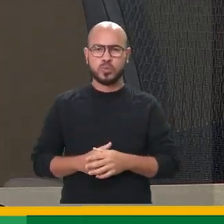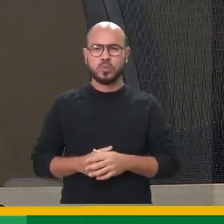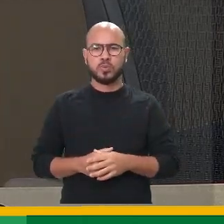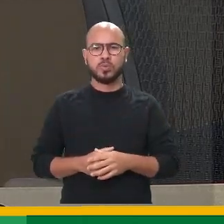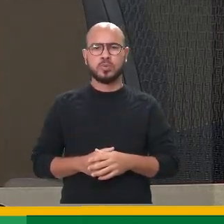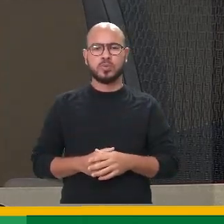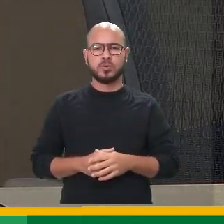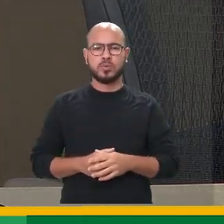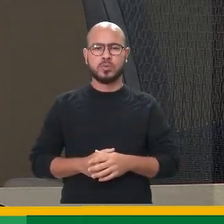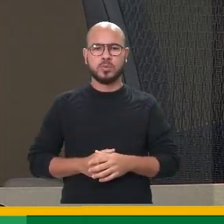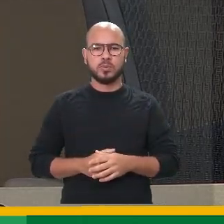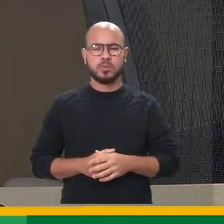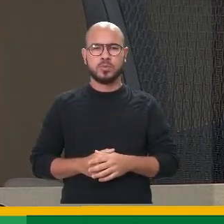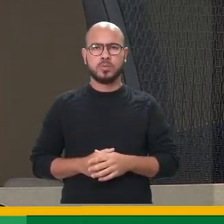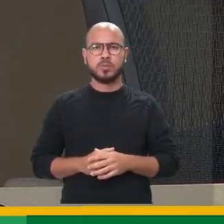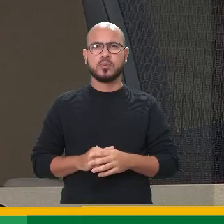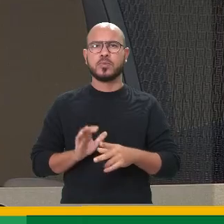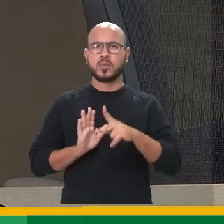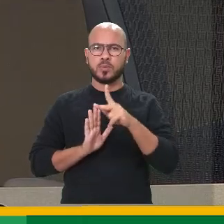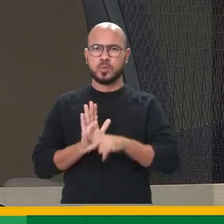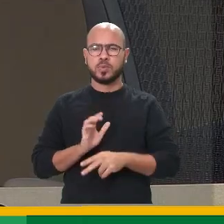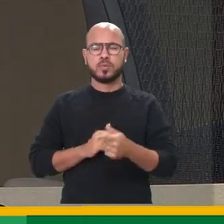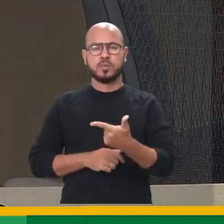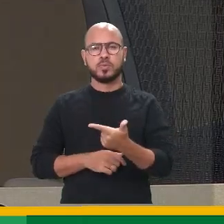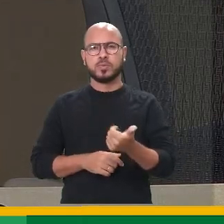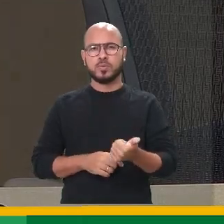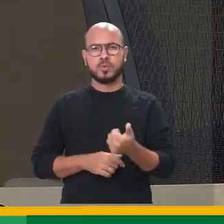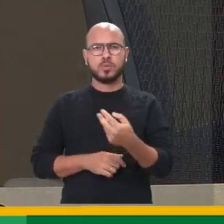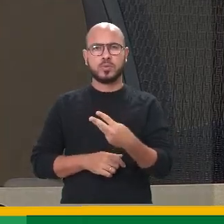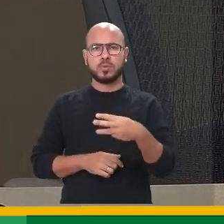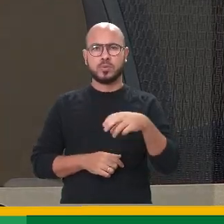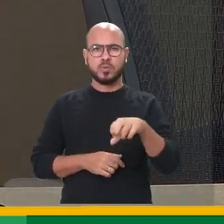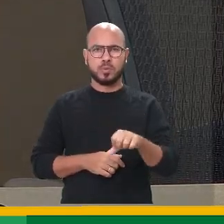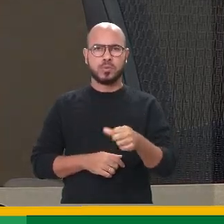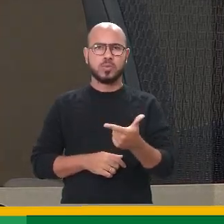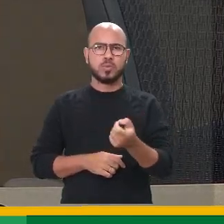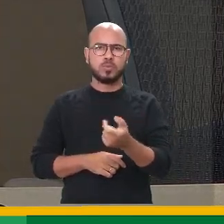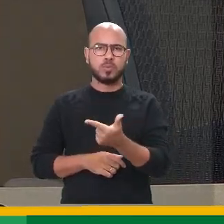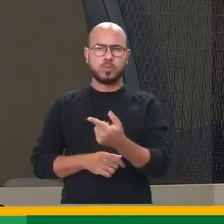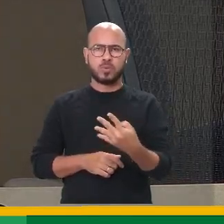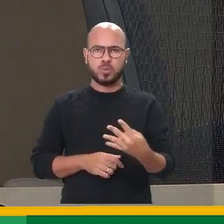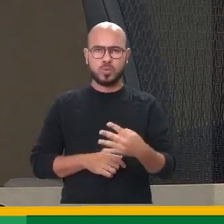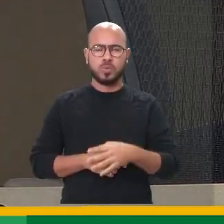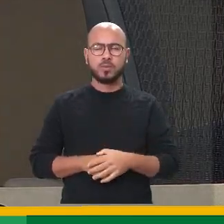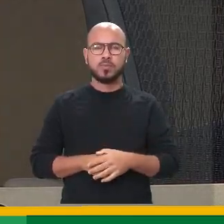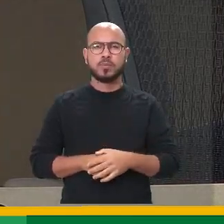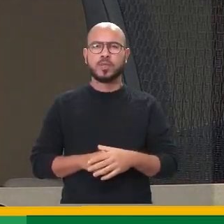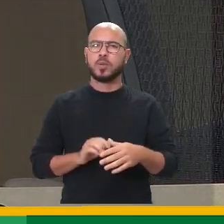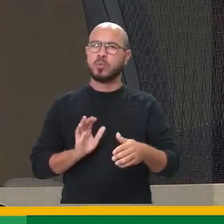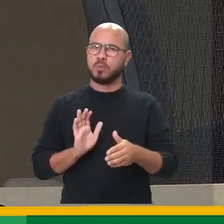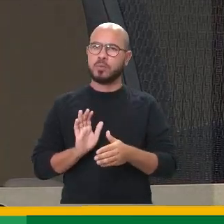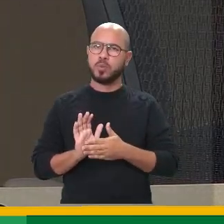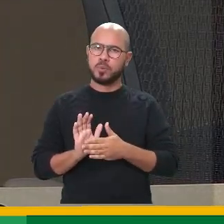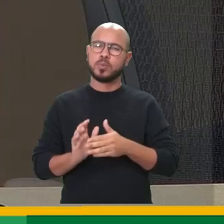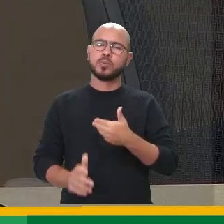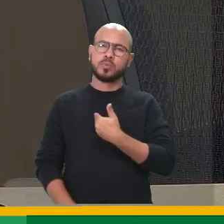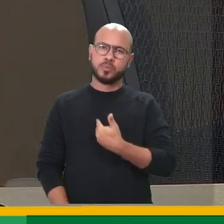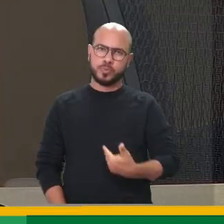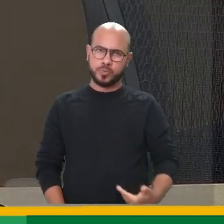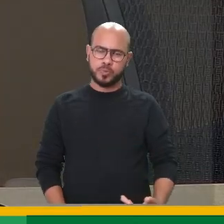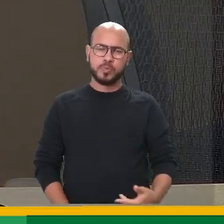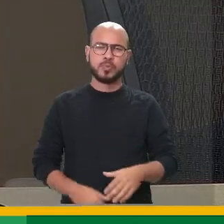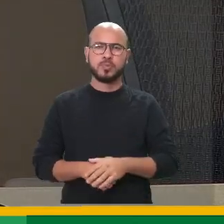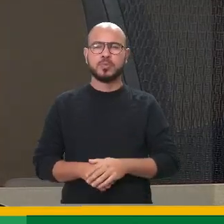unanimidade processo 21 39/2022 de autoria da governadoria do estado de Goiás